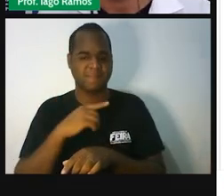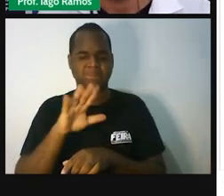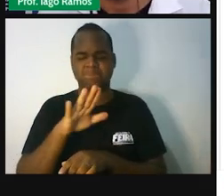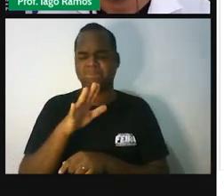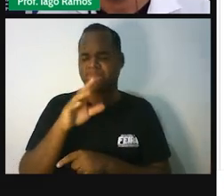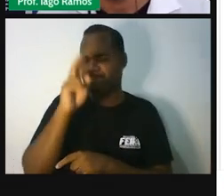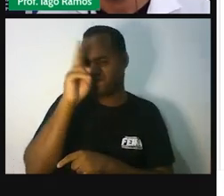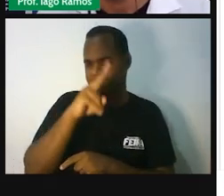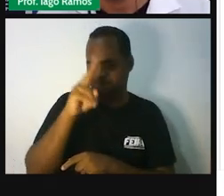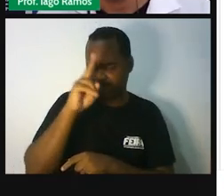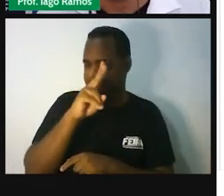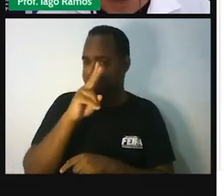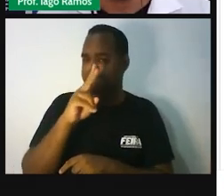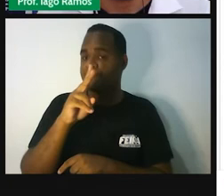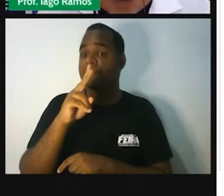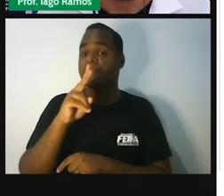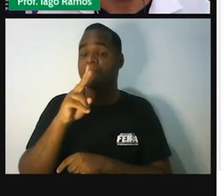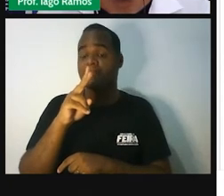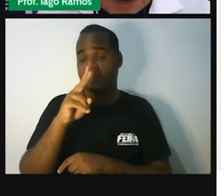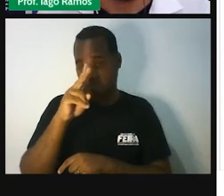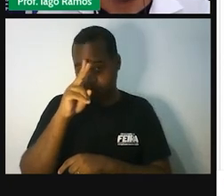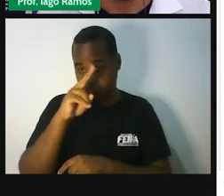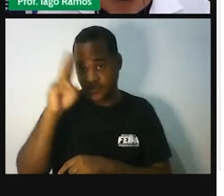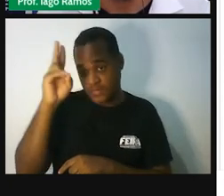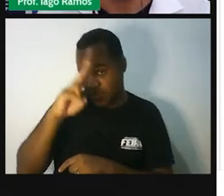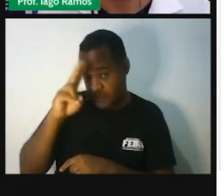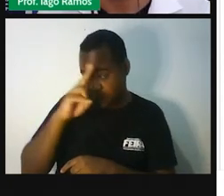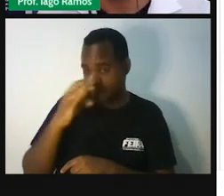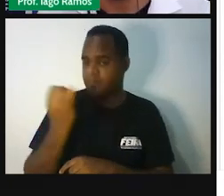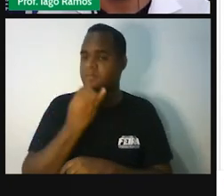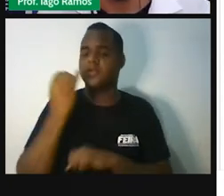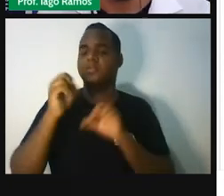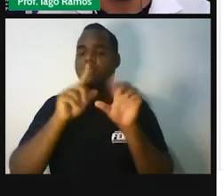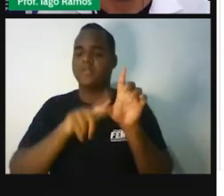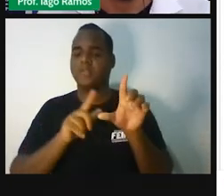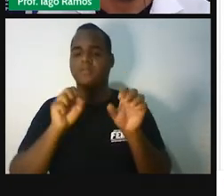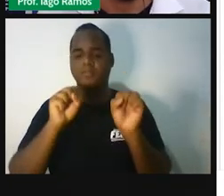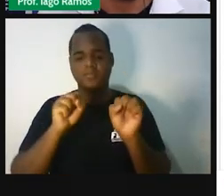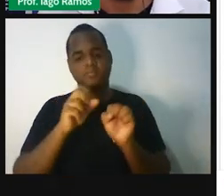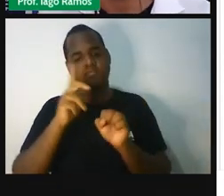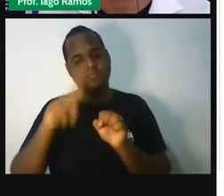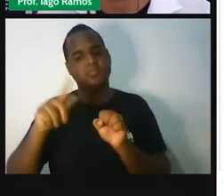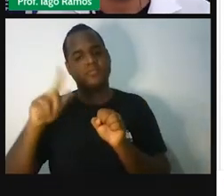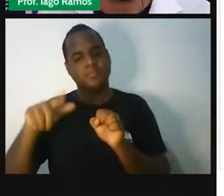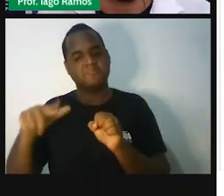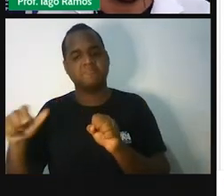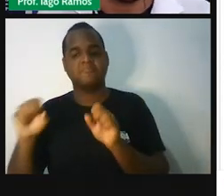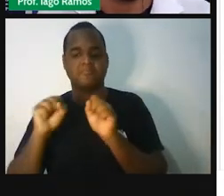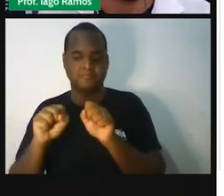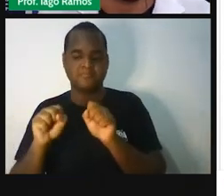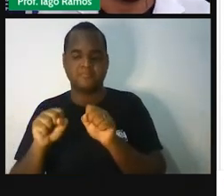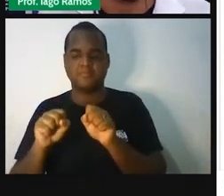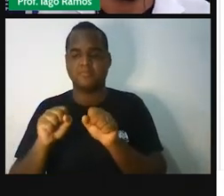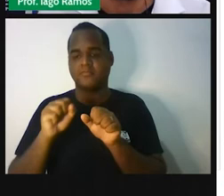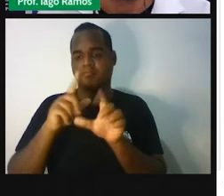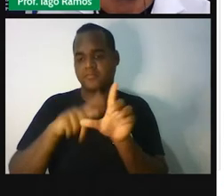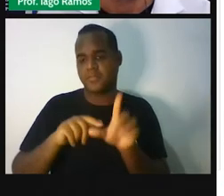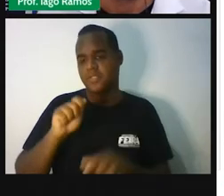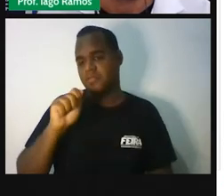Só lembrando que as letras aqui podem se repetir. Então, pode, por exemplo, aparecer letra